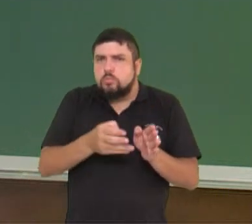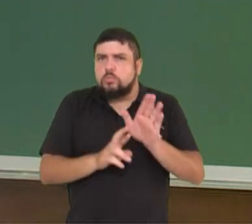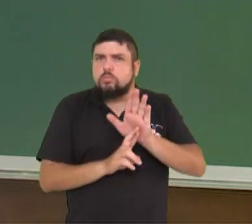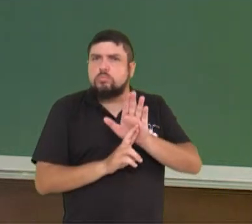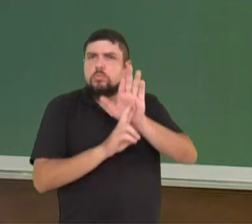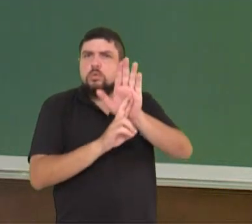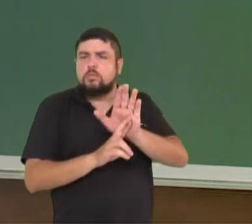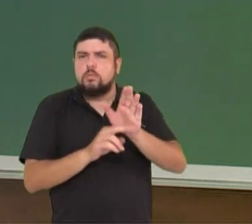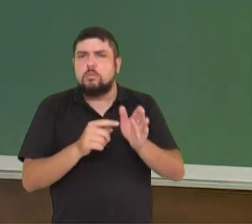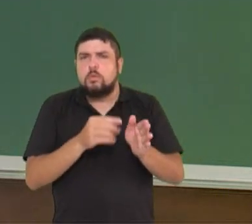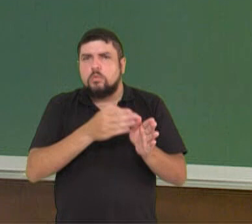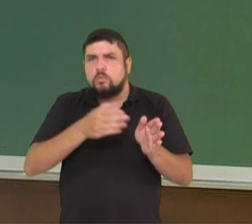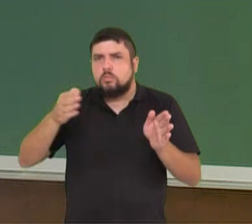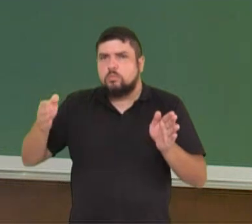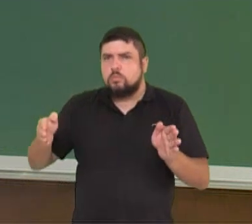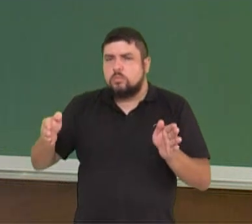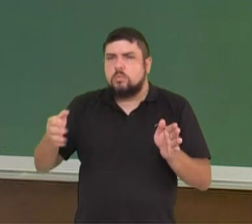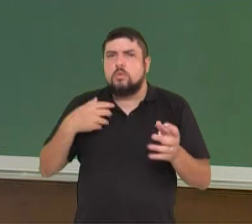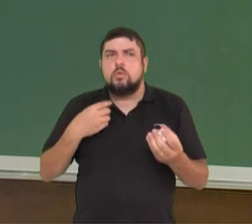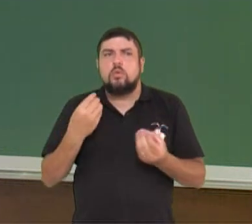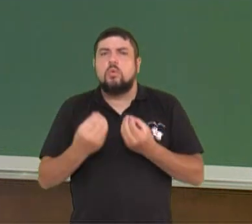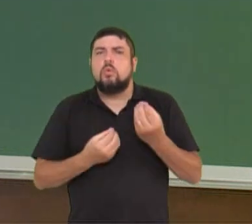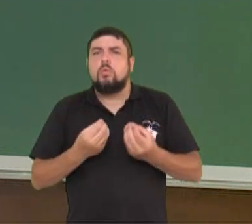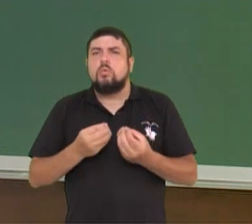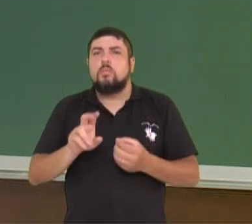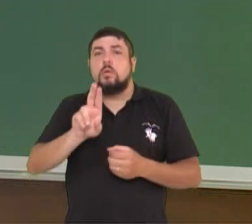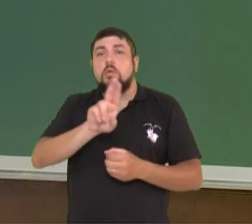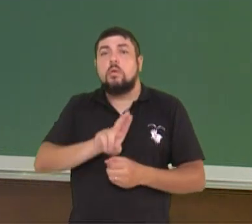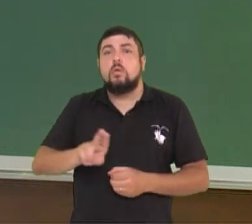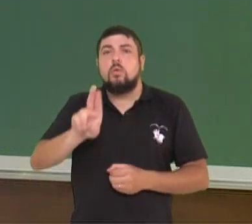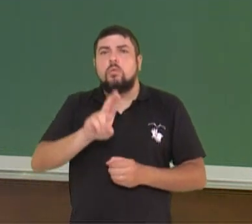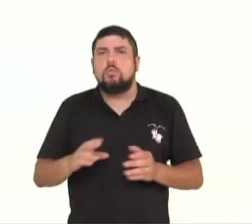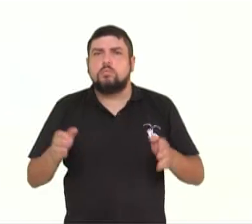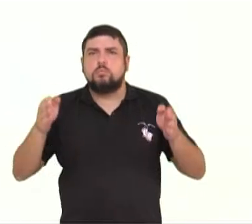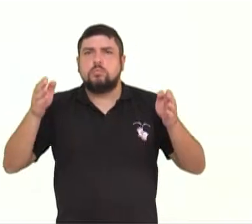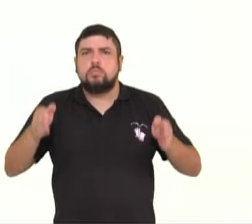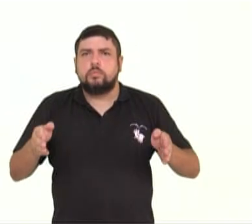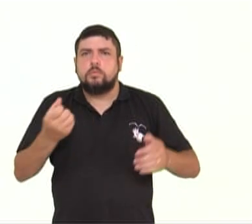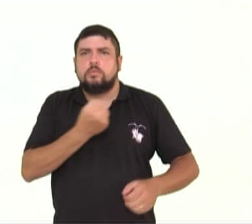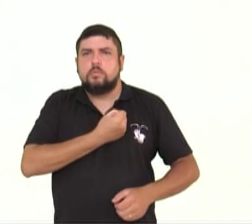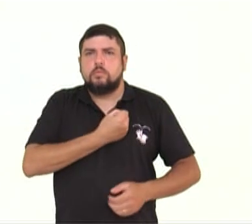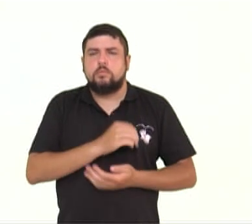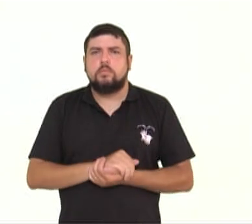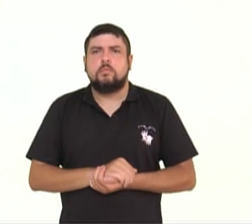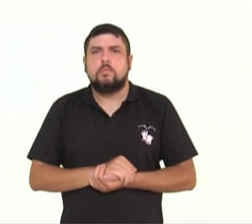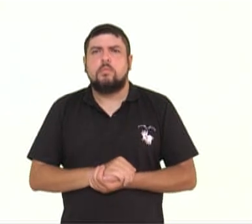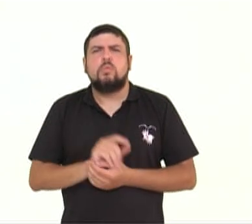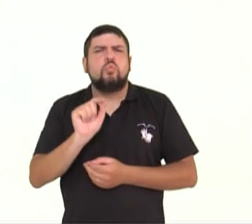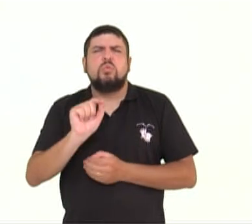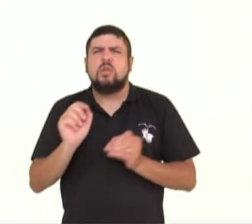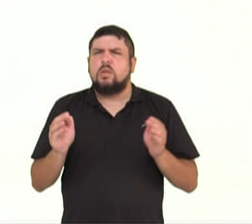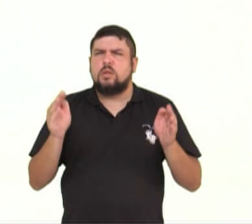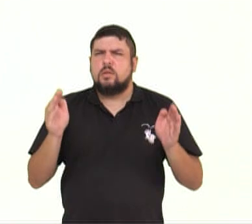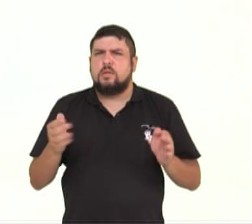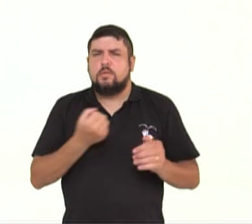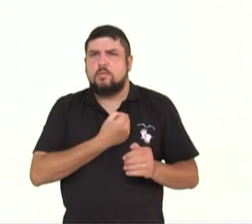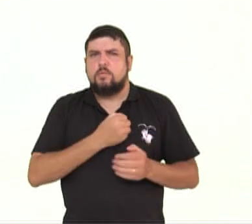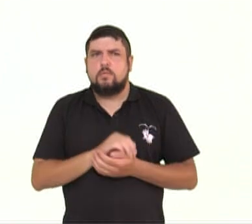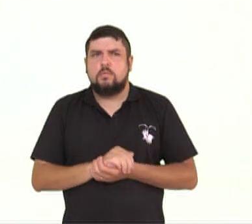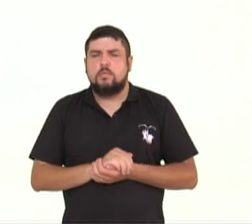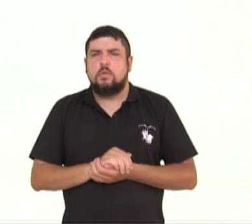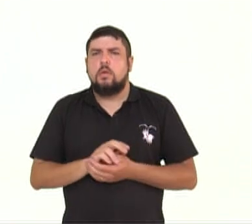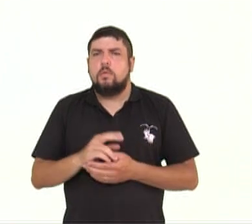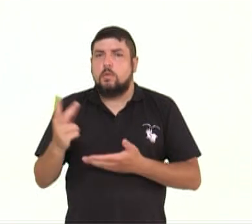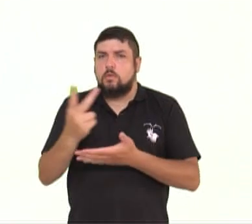estão entre dois valores utilizando um intervalo numérico. O que é um intervalo numérico? Então a gente vai desenhar uma